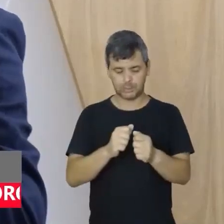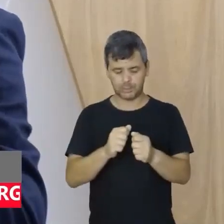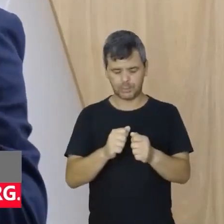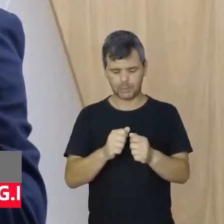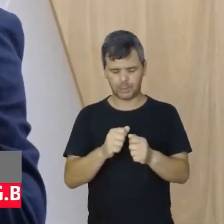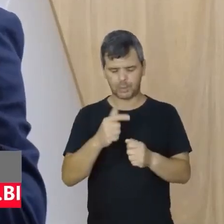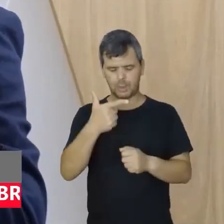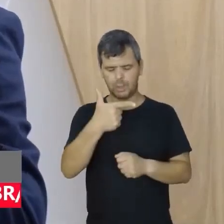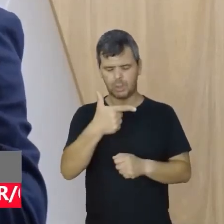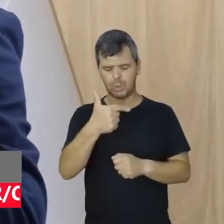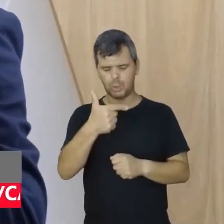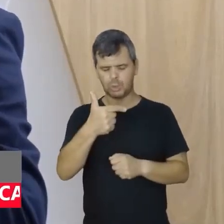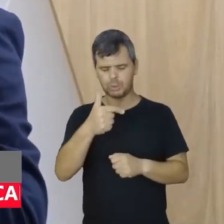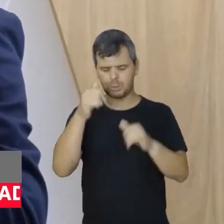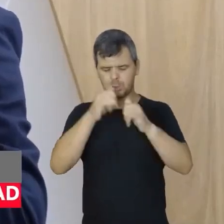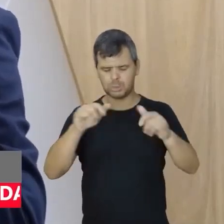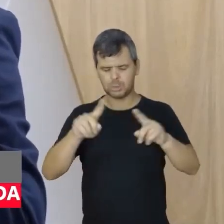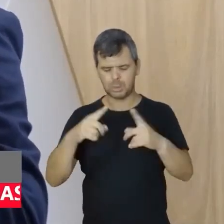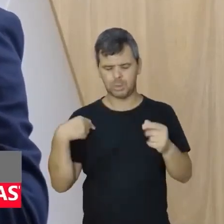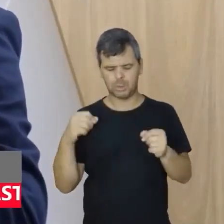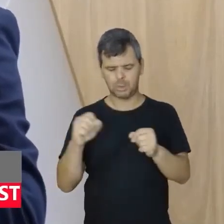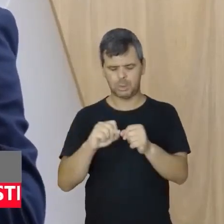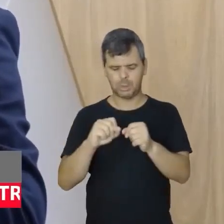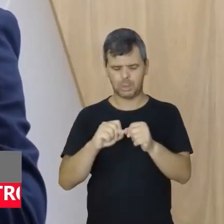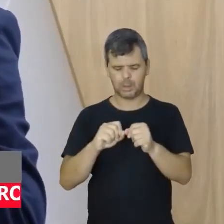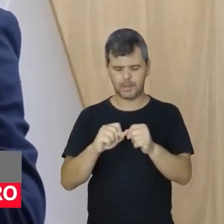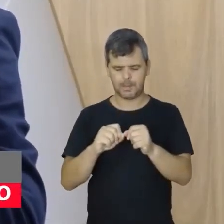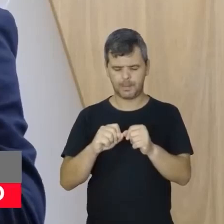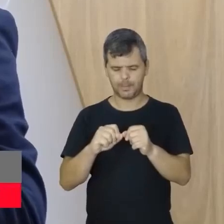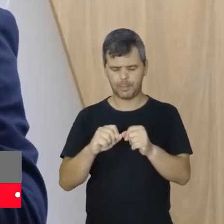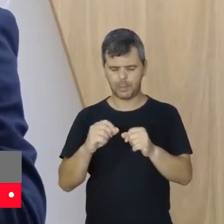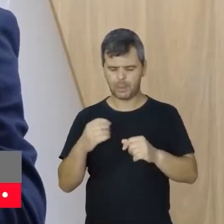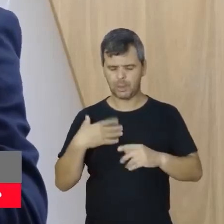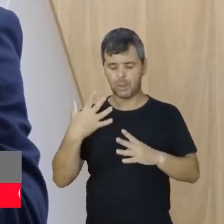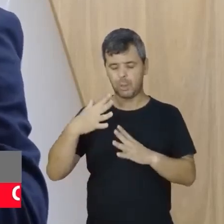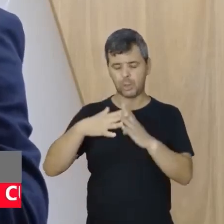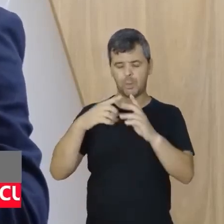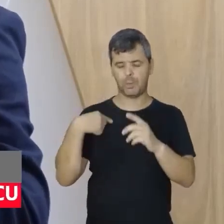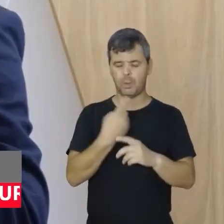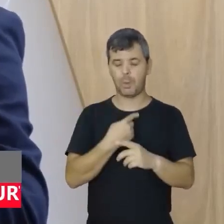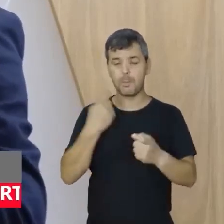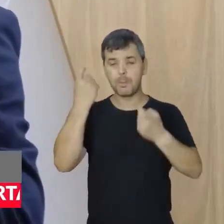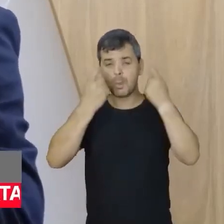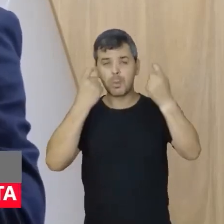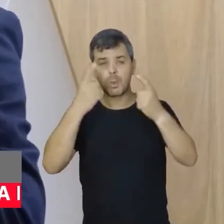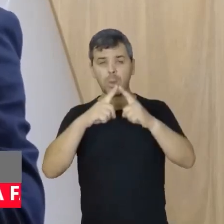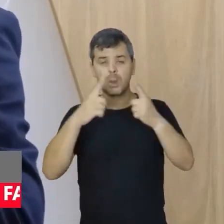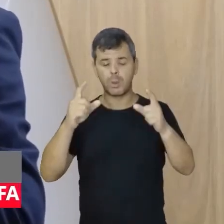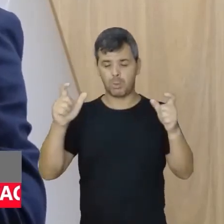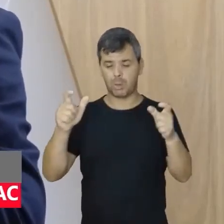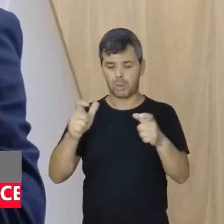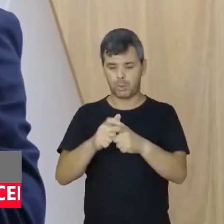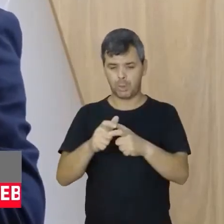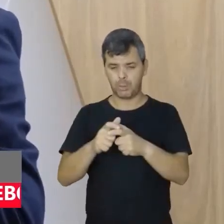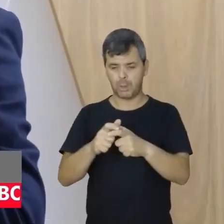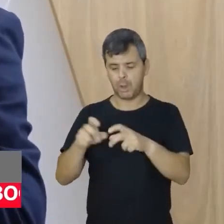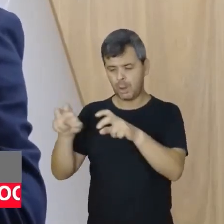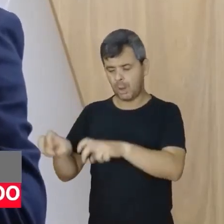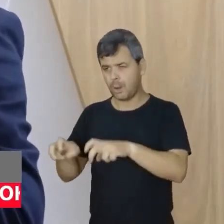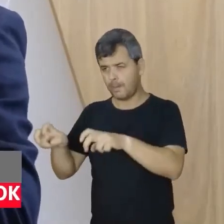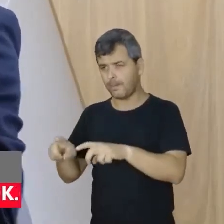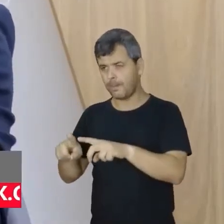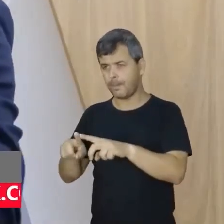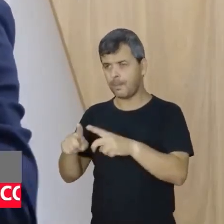anúncios que a Conab fez, dessa safra extraordinária que nós vamos colher, eu sempre colocava uma preocupação. É a diminuição da lavoura